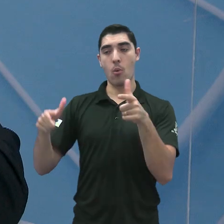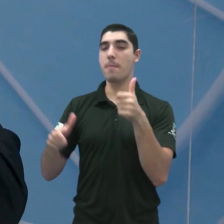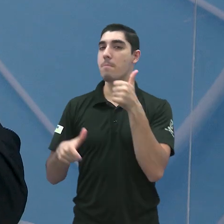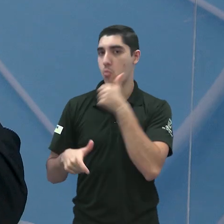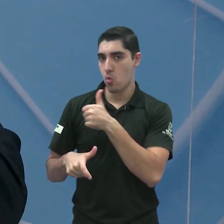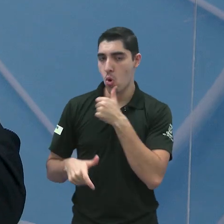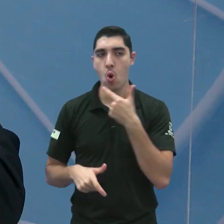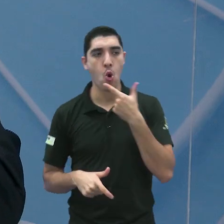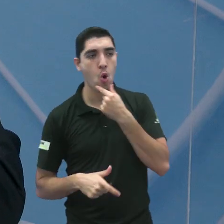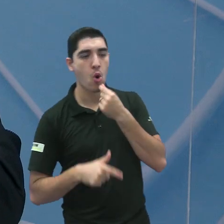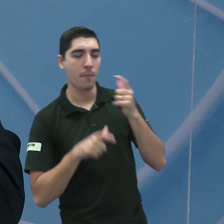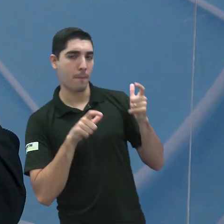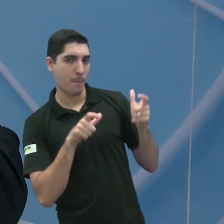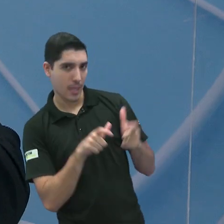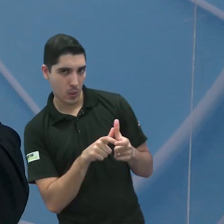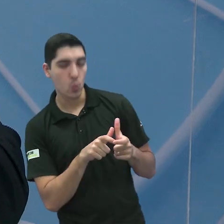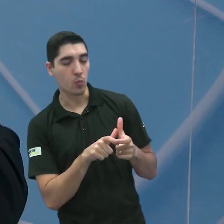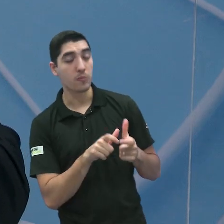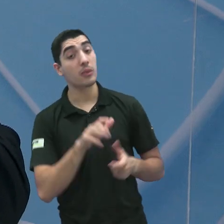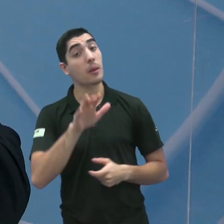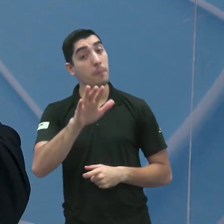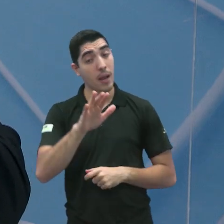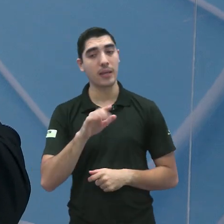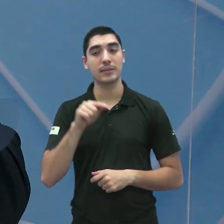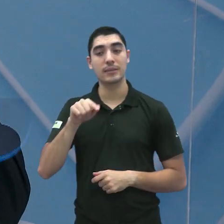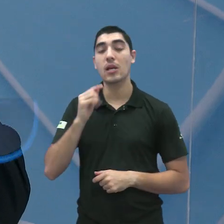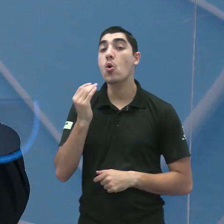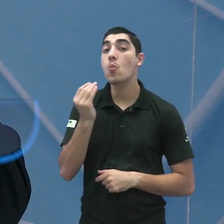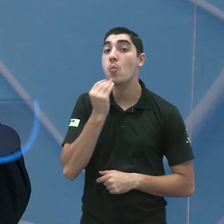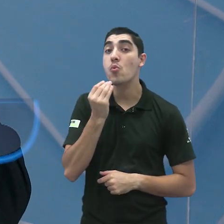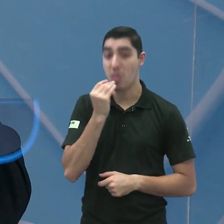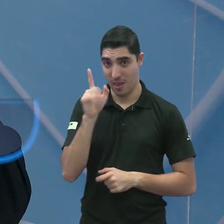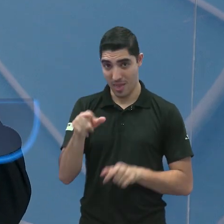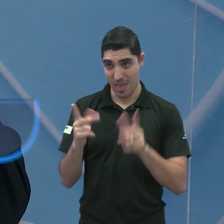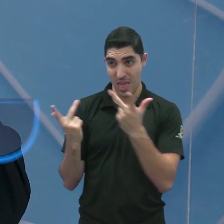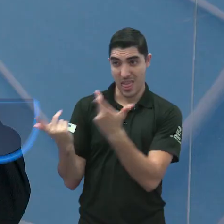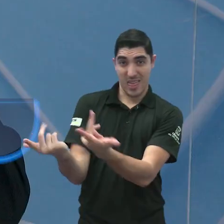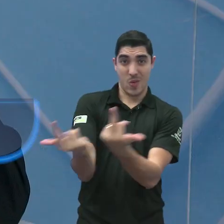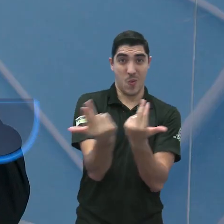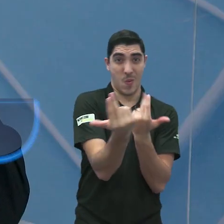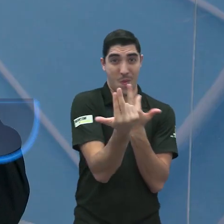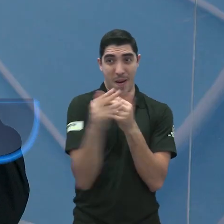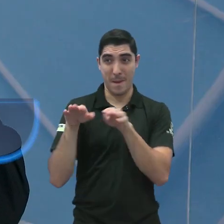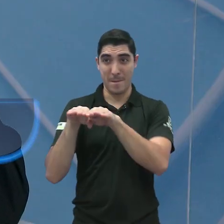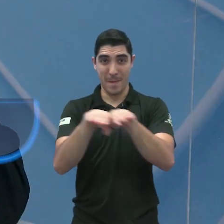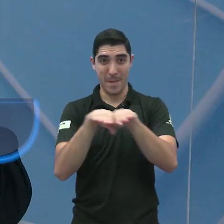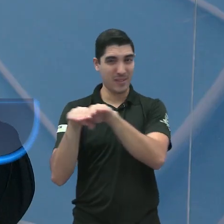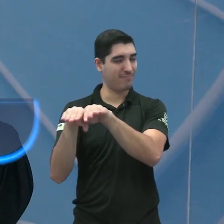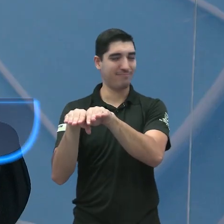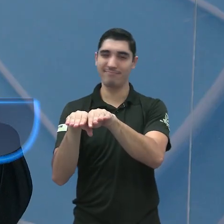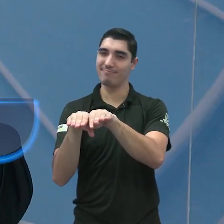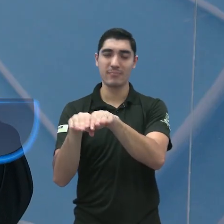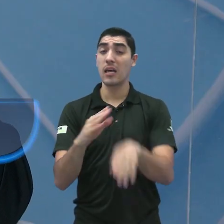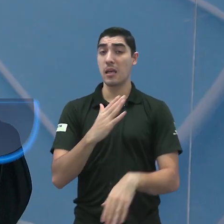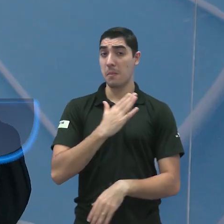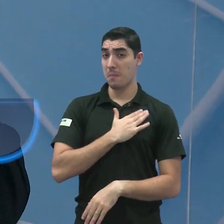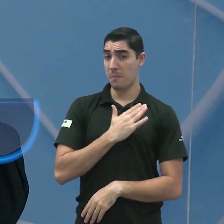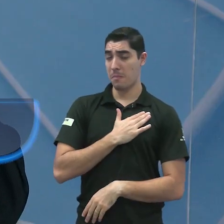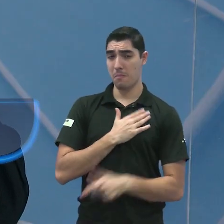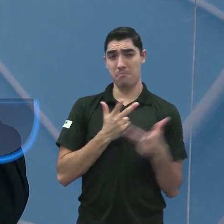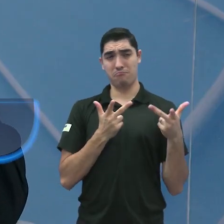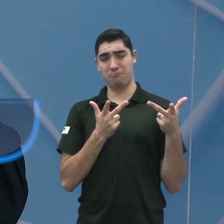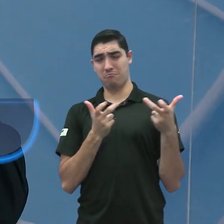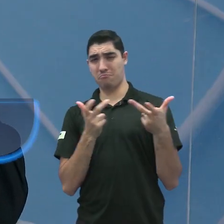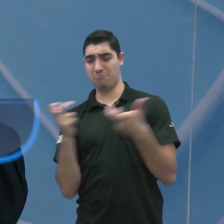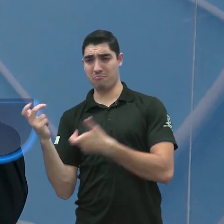ainda assim acredito que as oportunidades não sejam iguais, porque muitas vezes a impressão que eu tenho, pelo